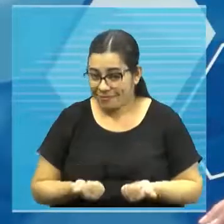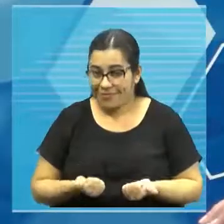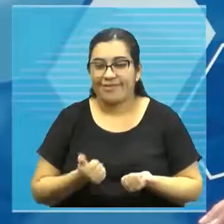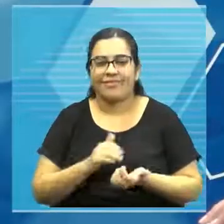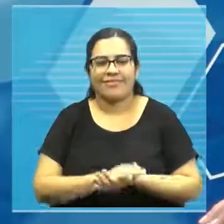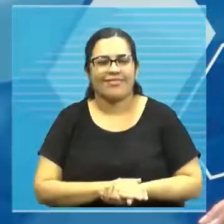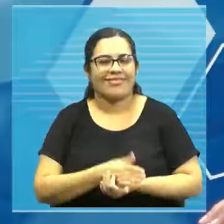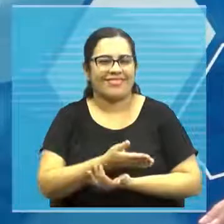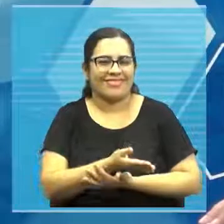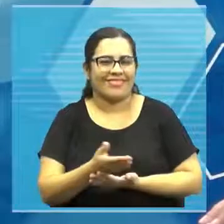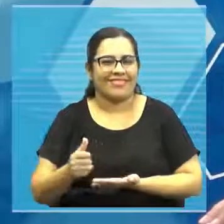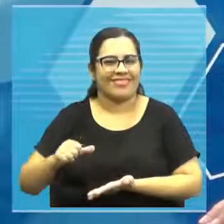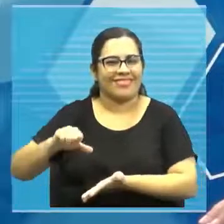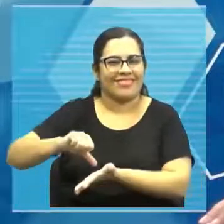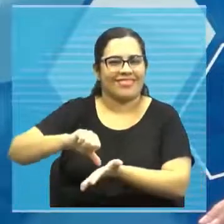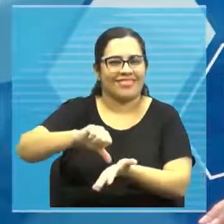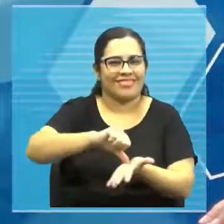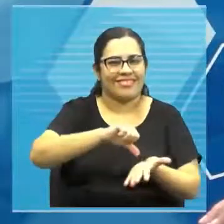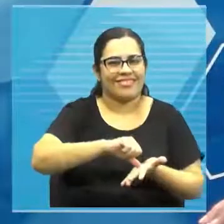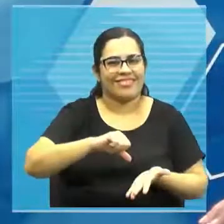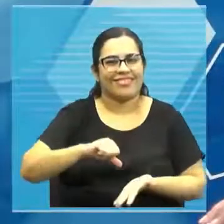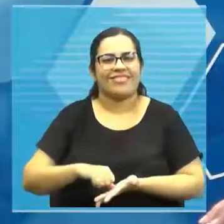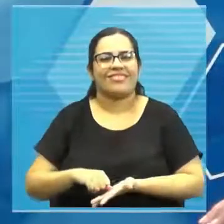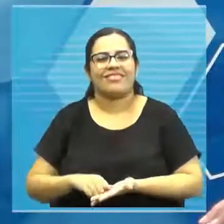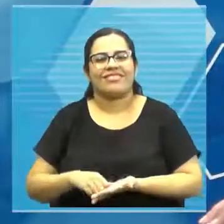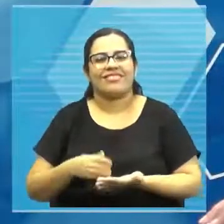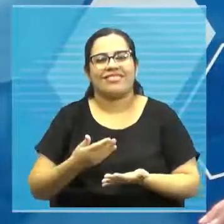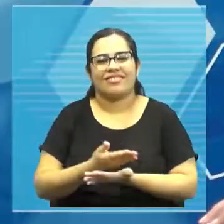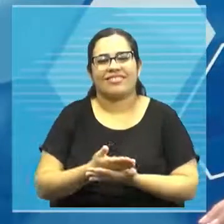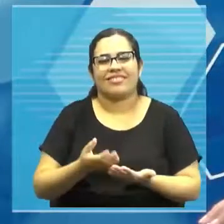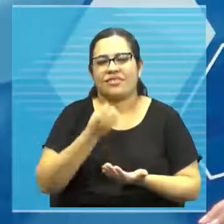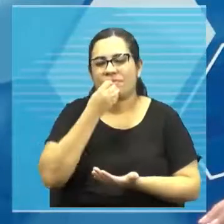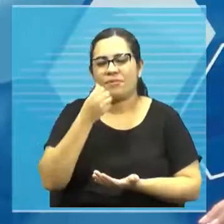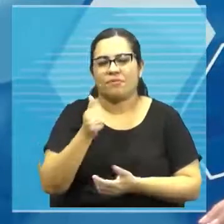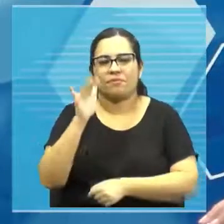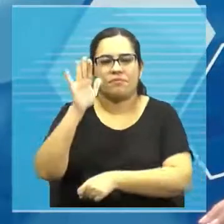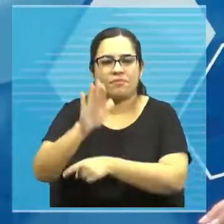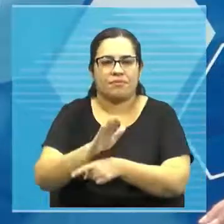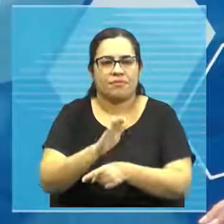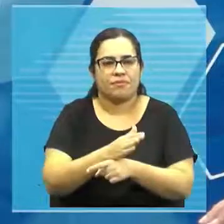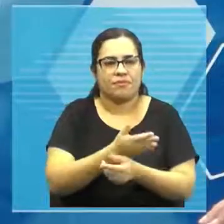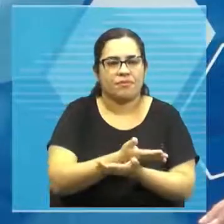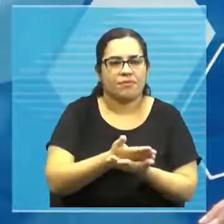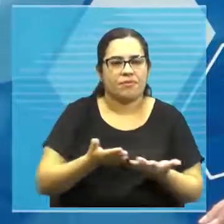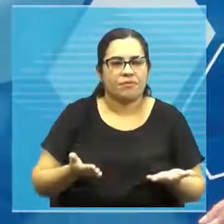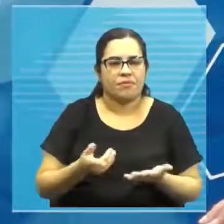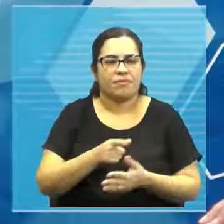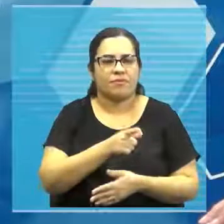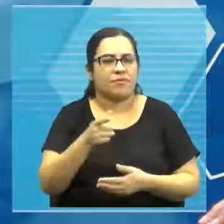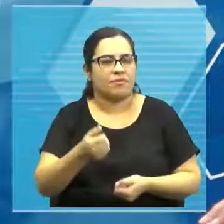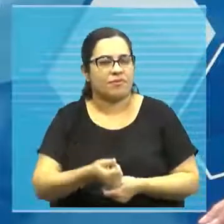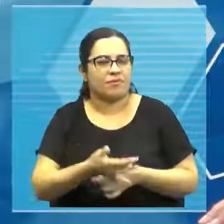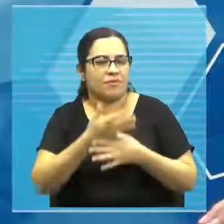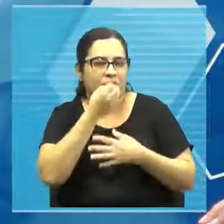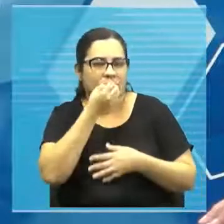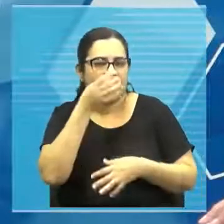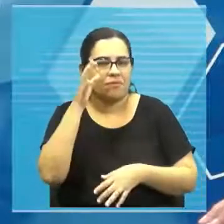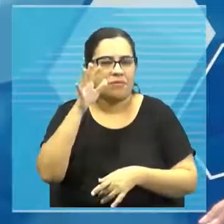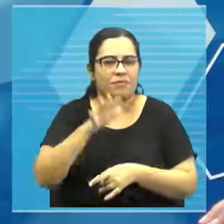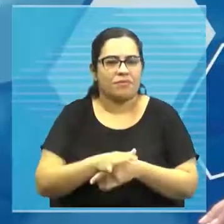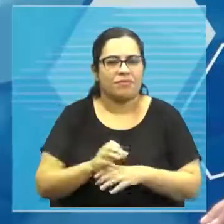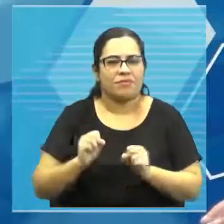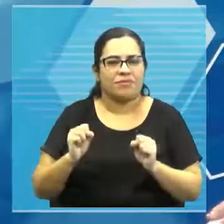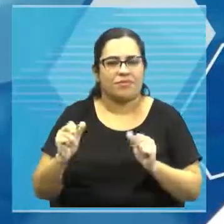Lagoa de São Francisco Boa tarde Boa tarde o povo aqui participando Boa tarde minha gente